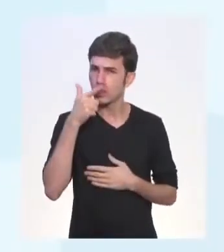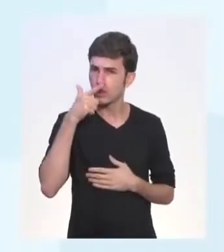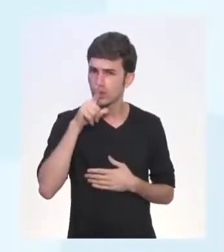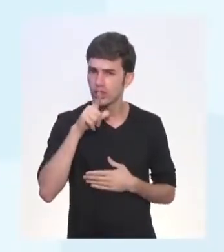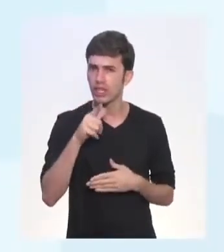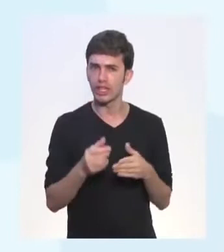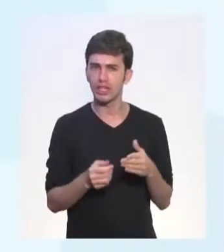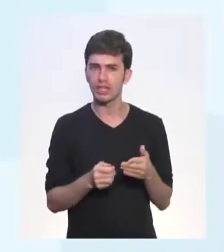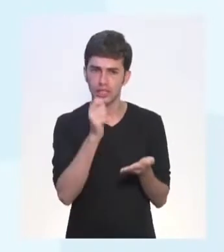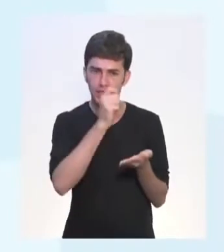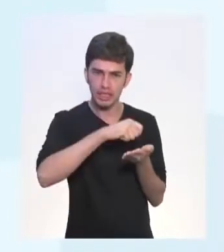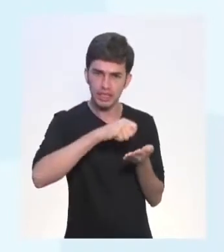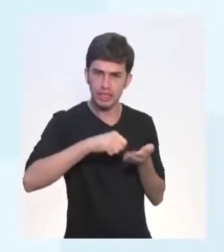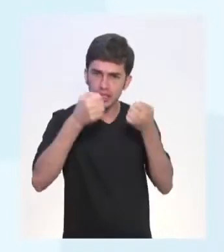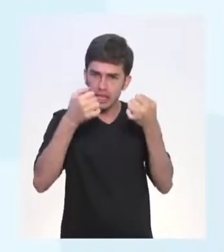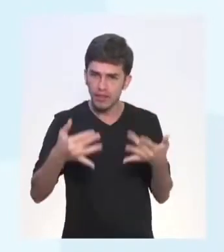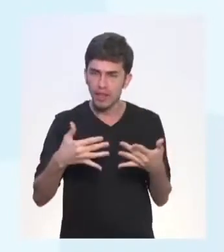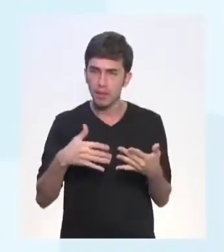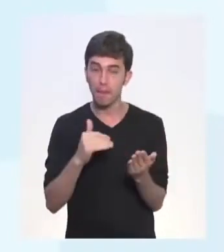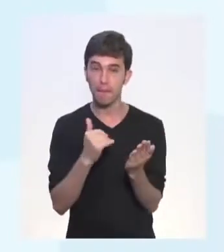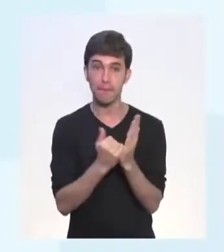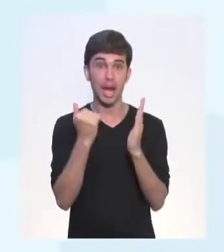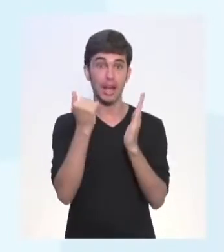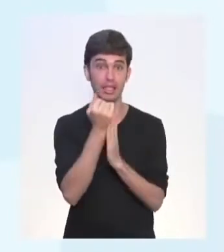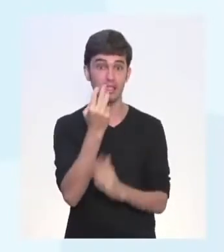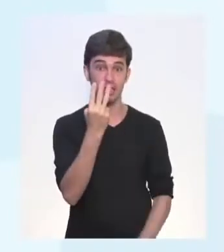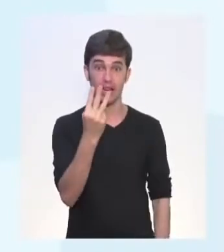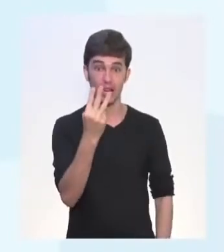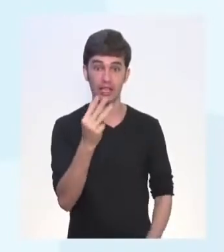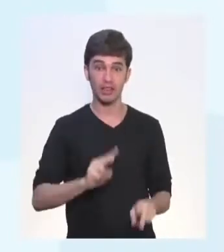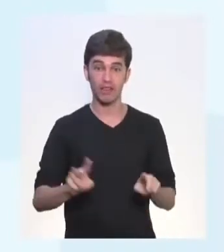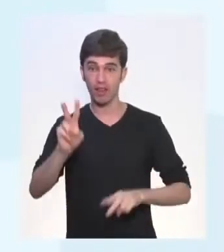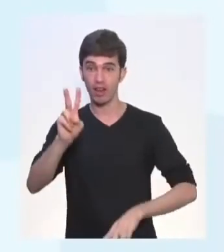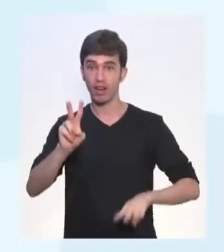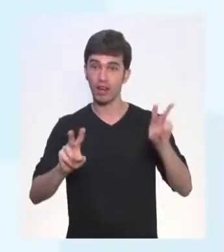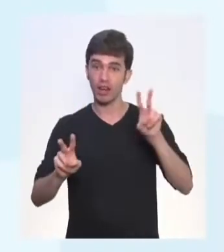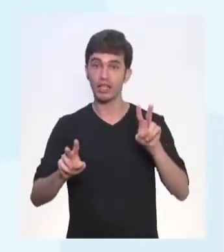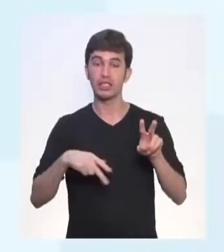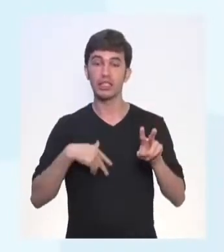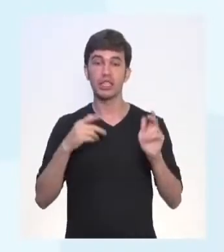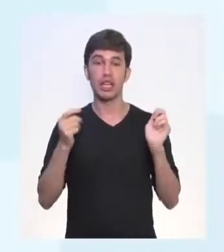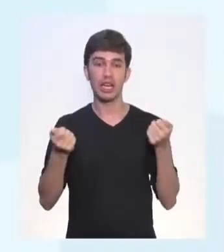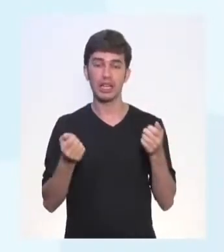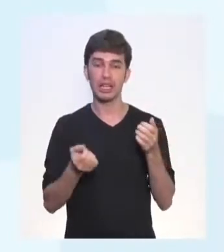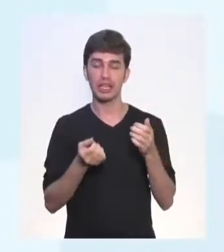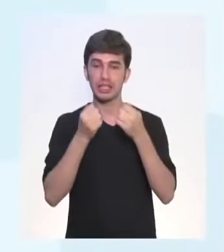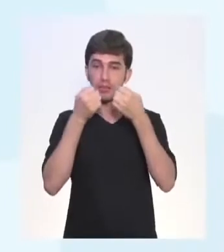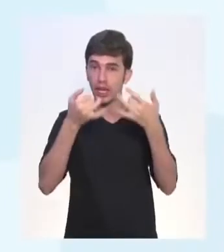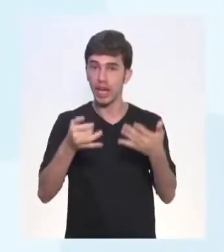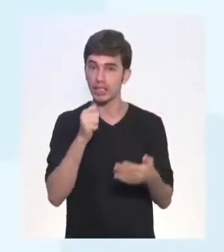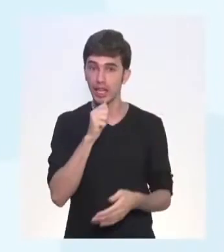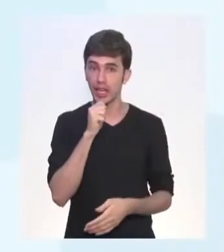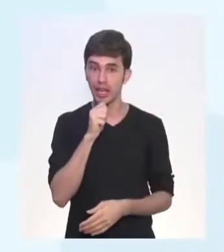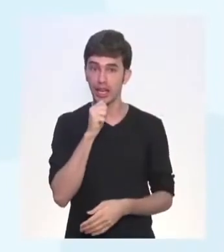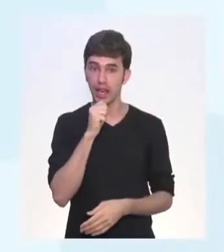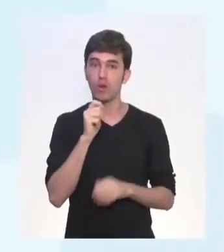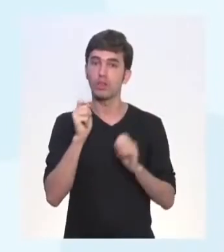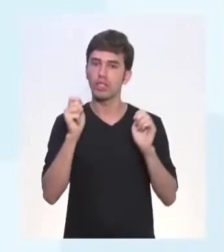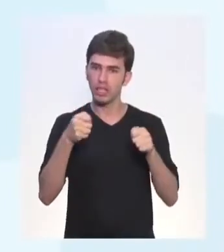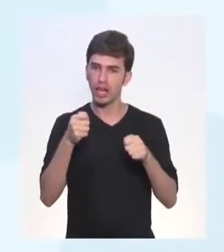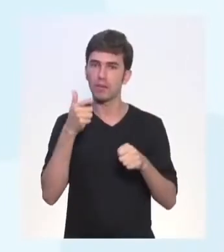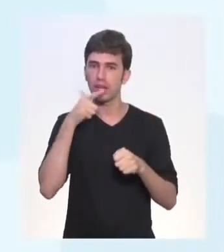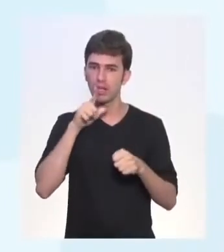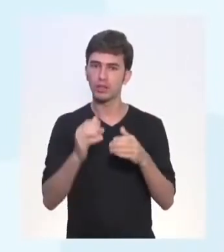grandezas que não foram citadas nos exemplos e das quais podemos estabelecer razões matemáticas? Aí, em vermelho,